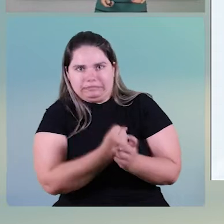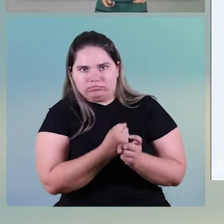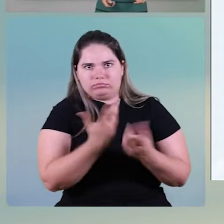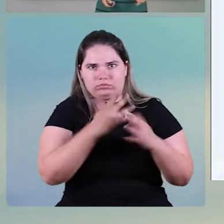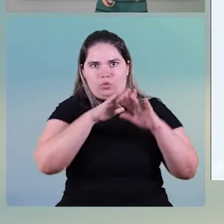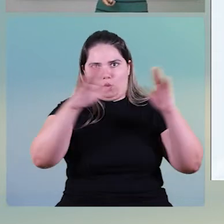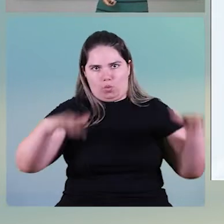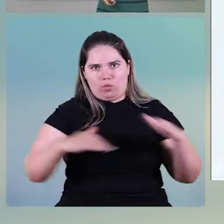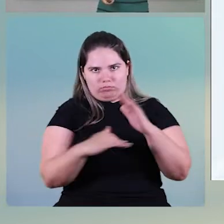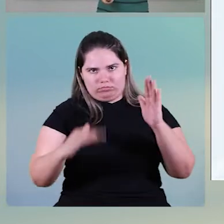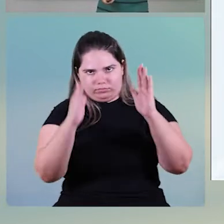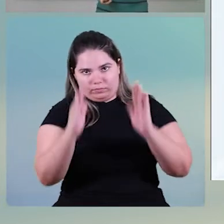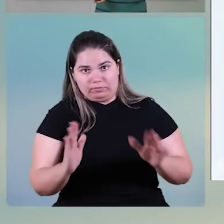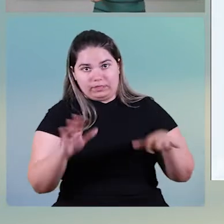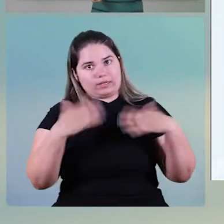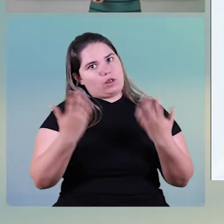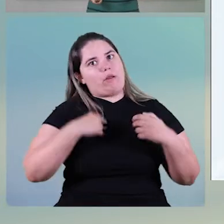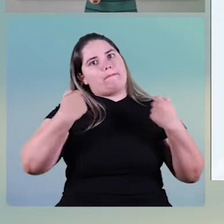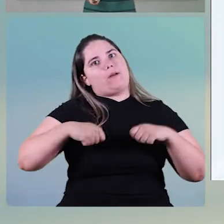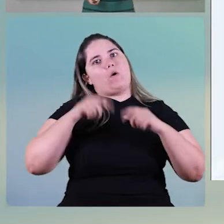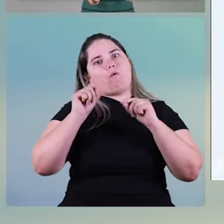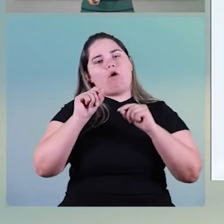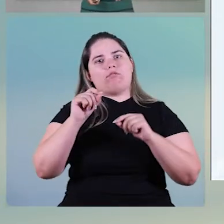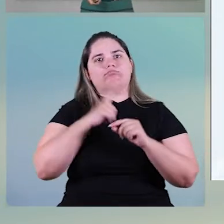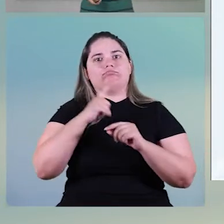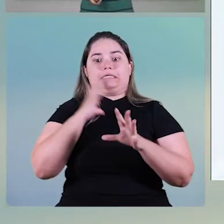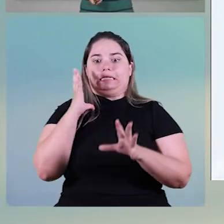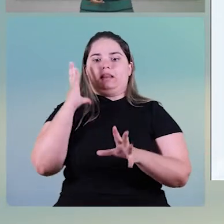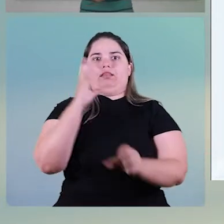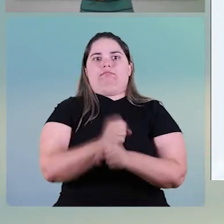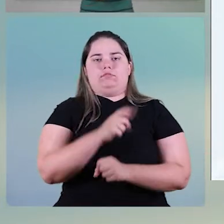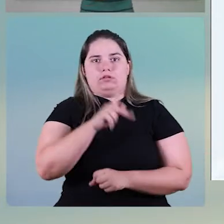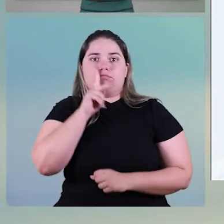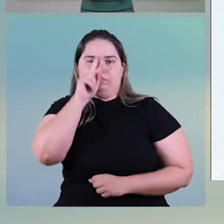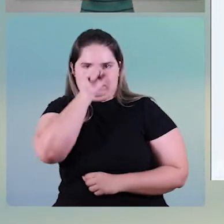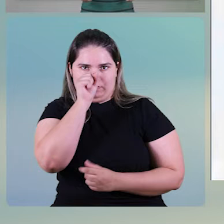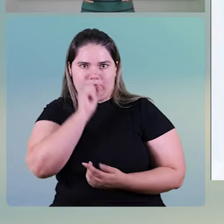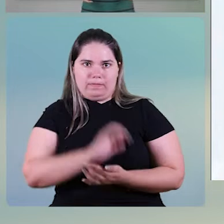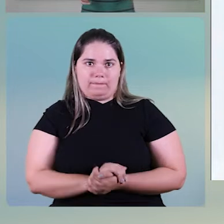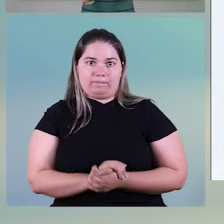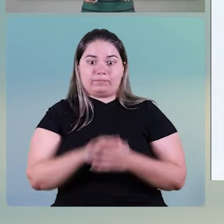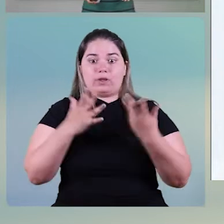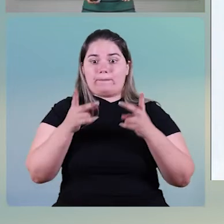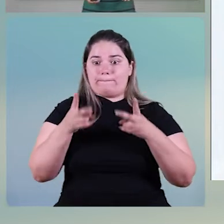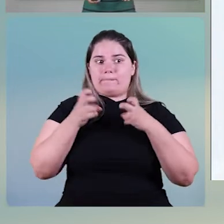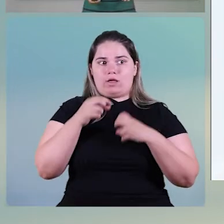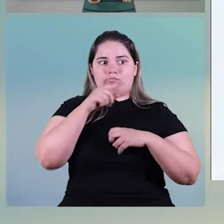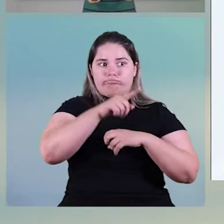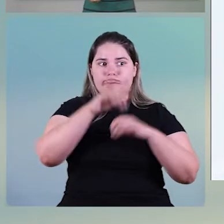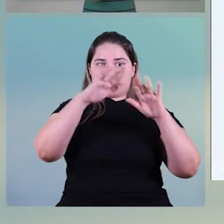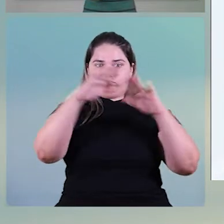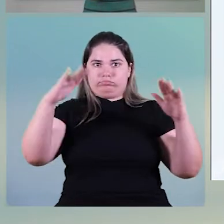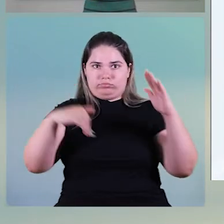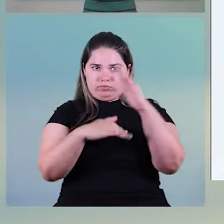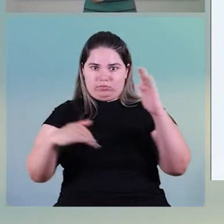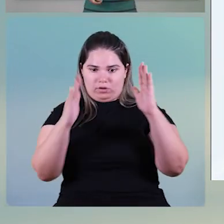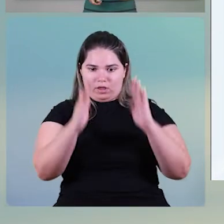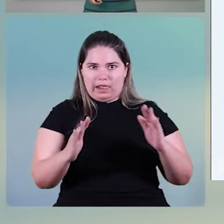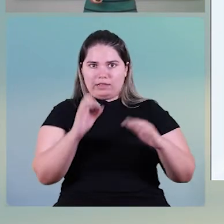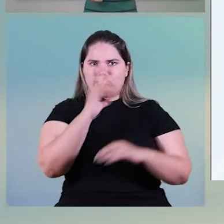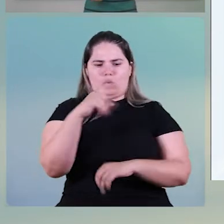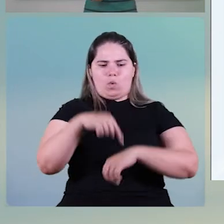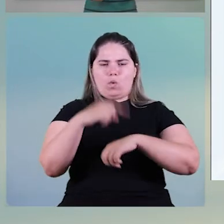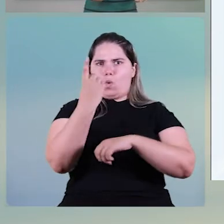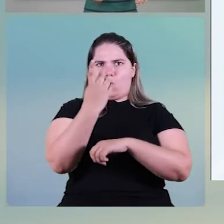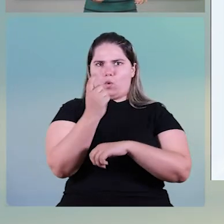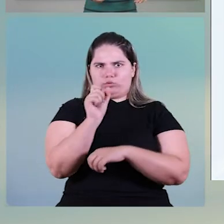duas. Observa-se claramente que essa caixa não vai se deslocar sobre a mesa sozinha. Era necessária a presença de